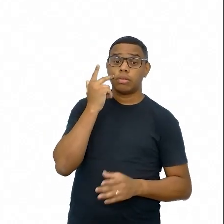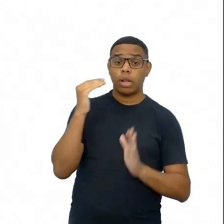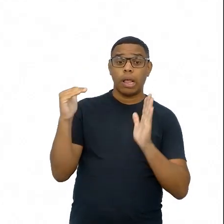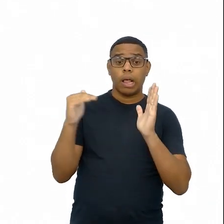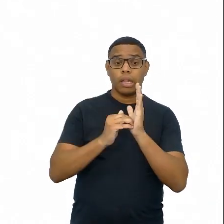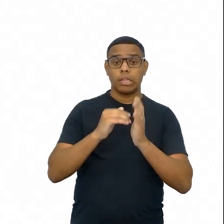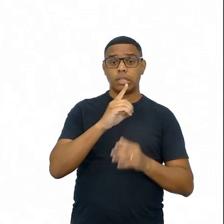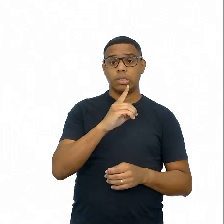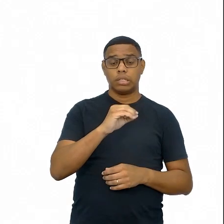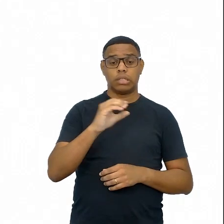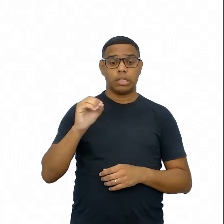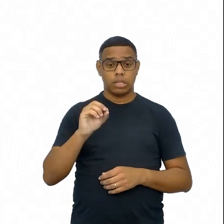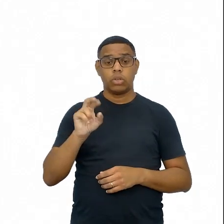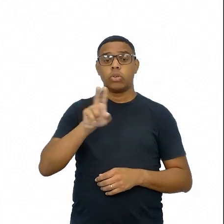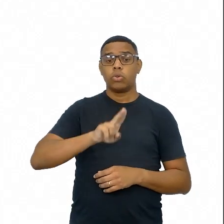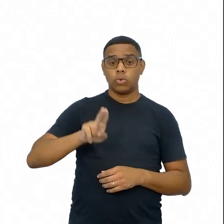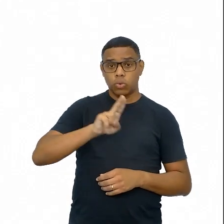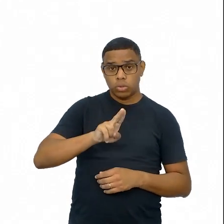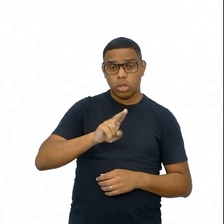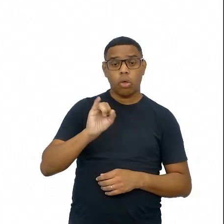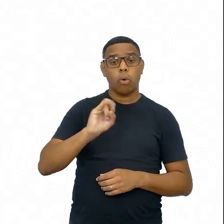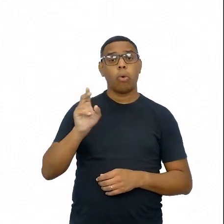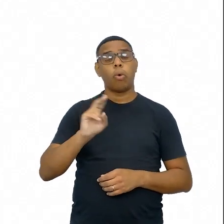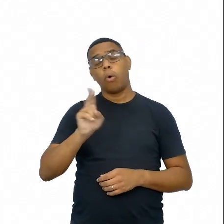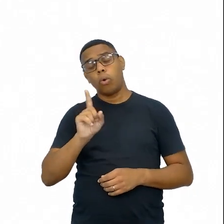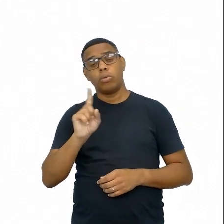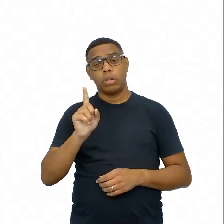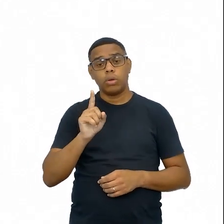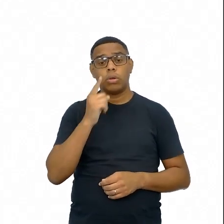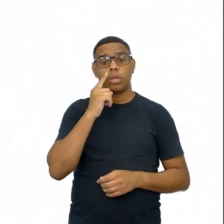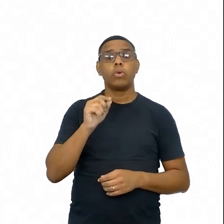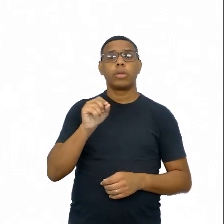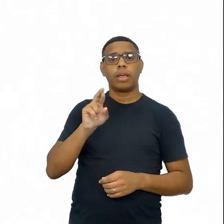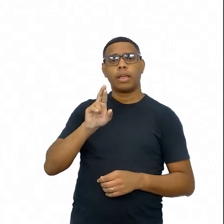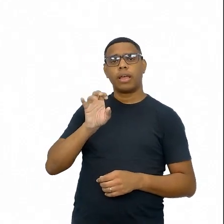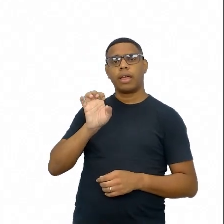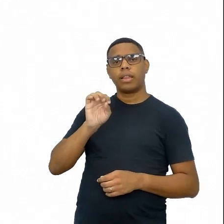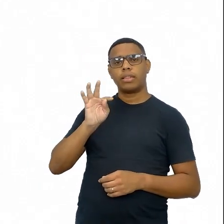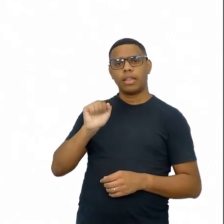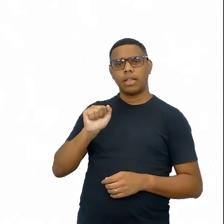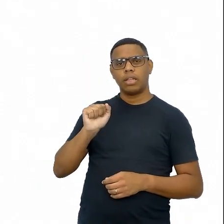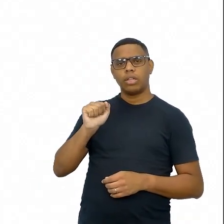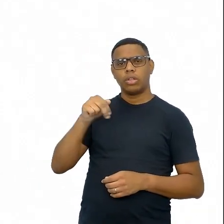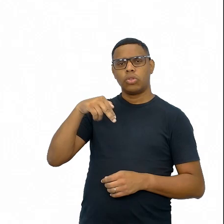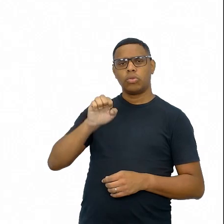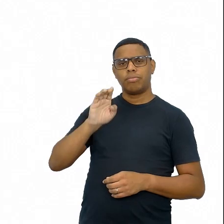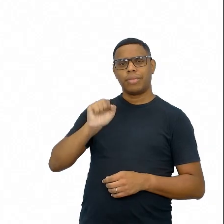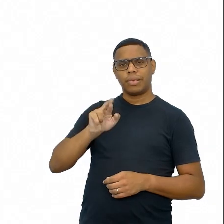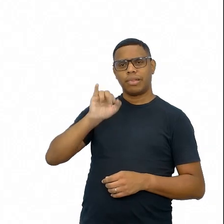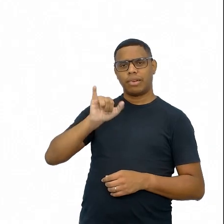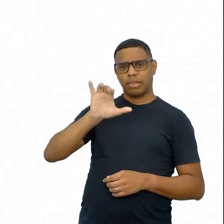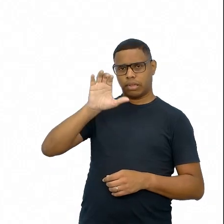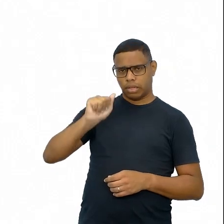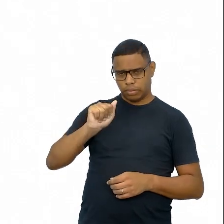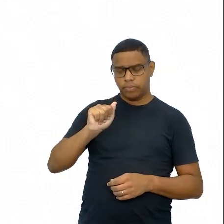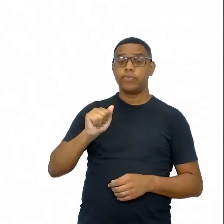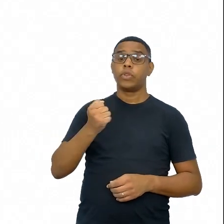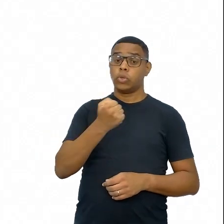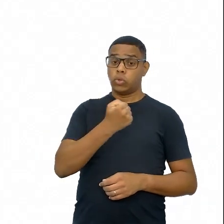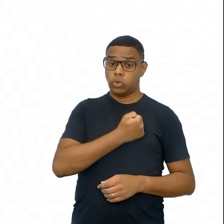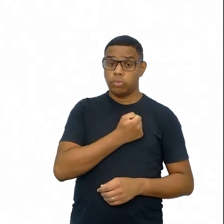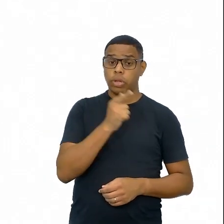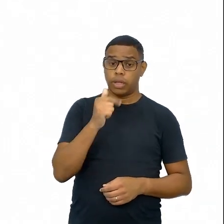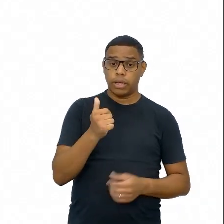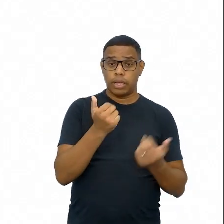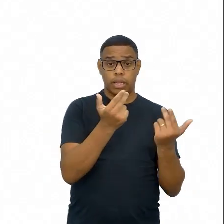100, utilizando ou não a reta numérica. Esses números são da mesma ordem, né? Como vocês